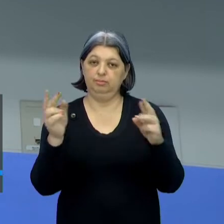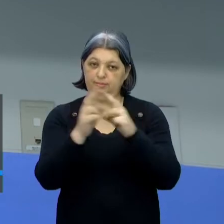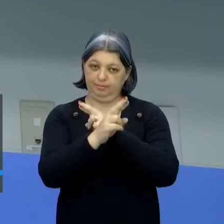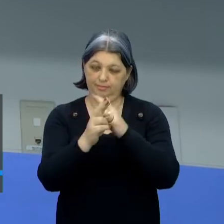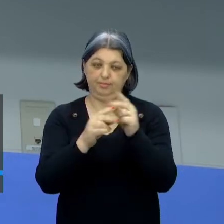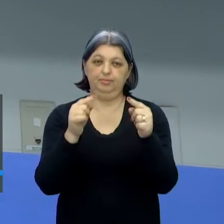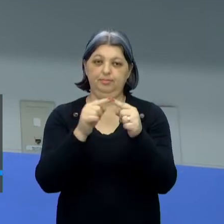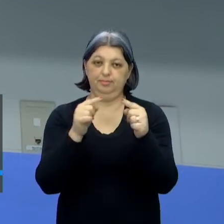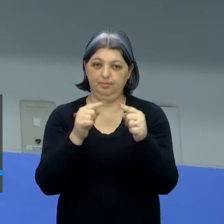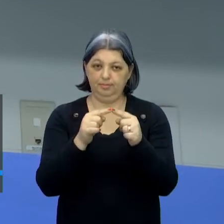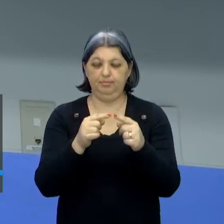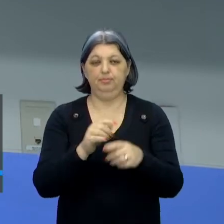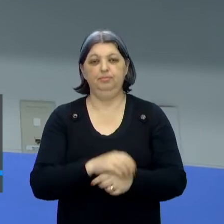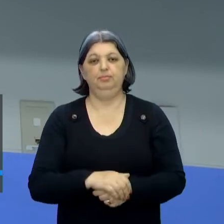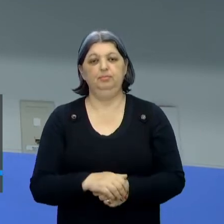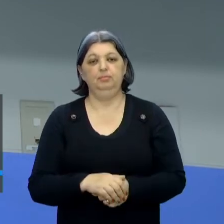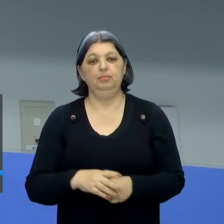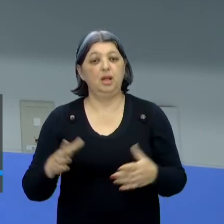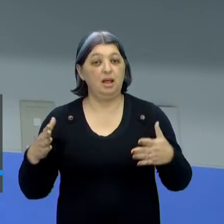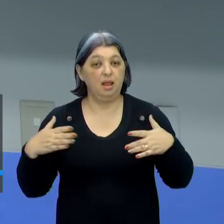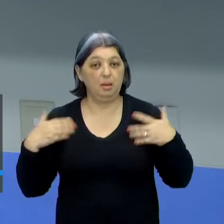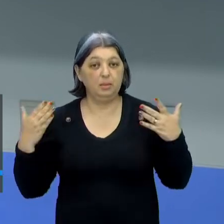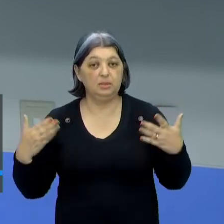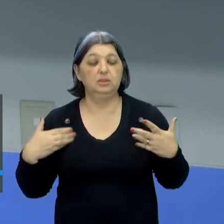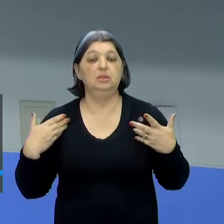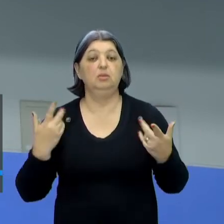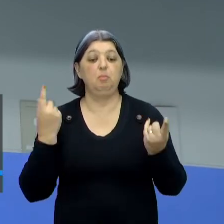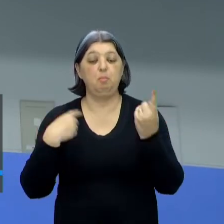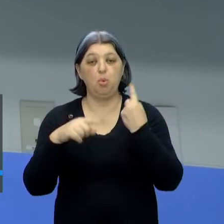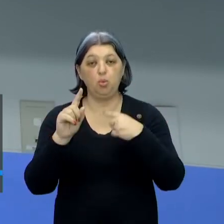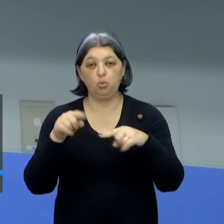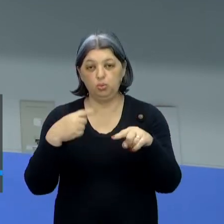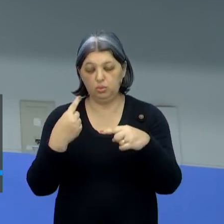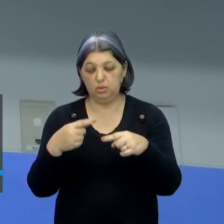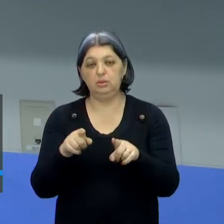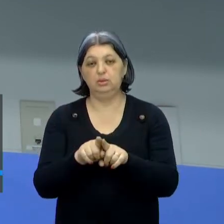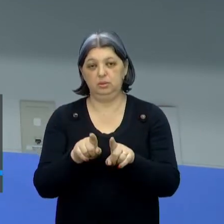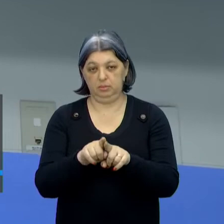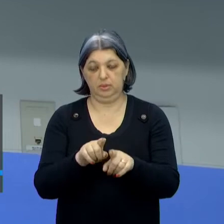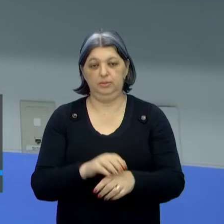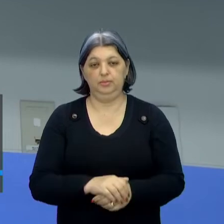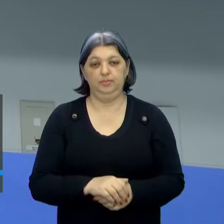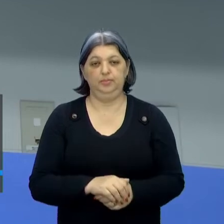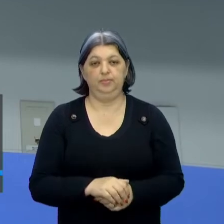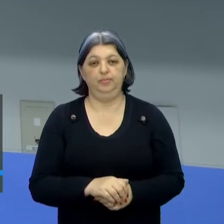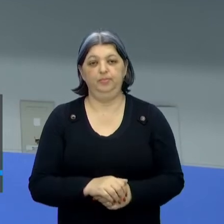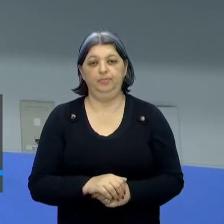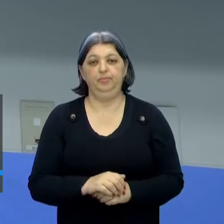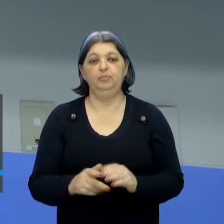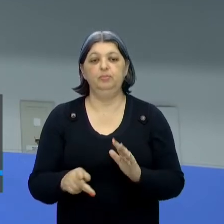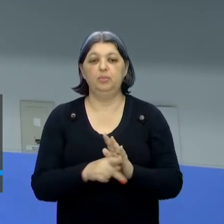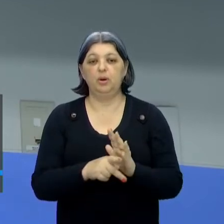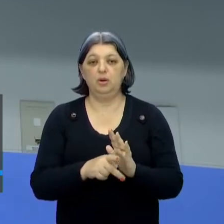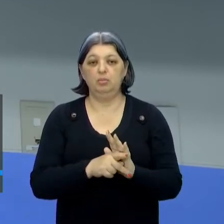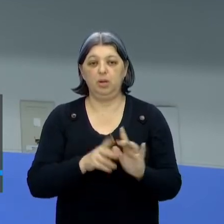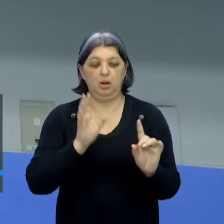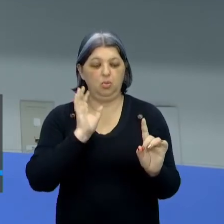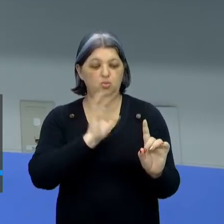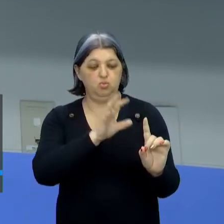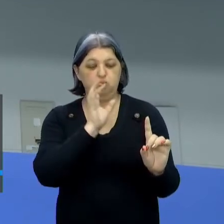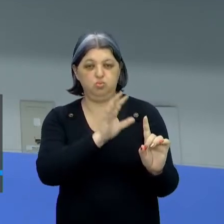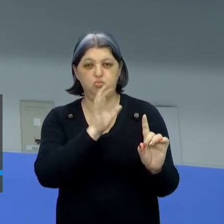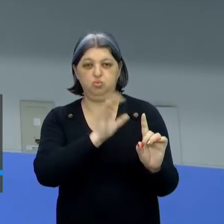à animação, à música. Então, o apelo estético, ele